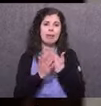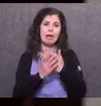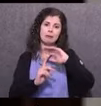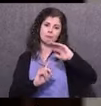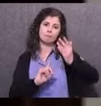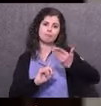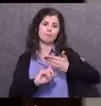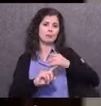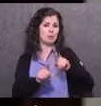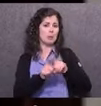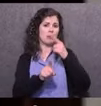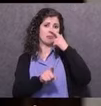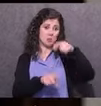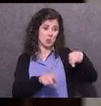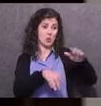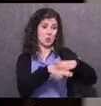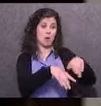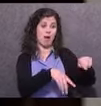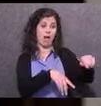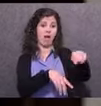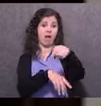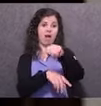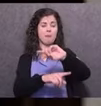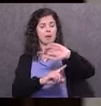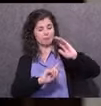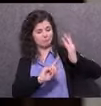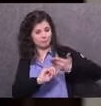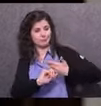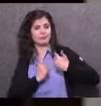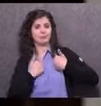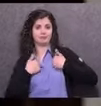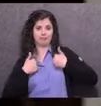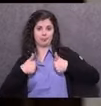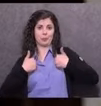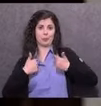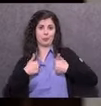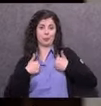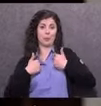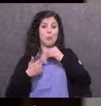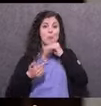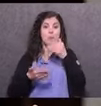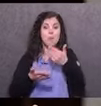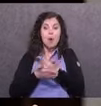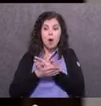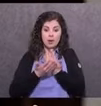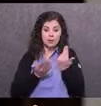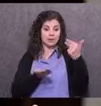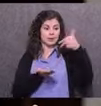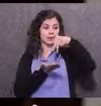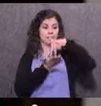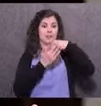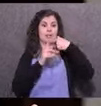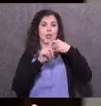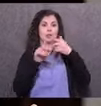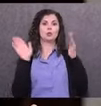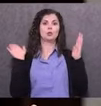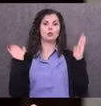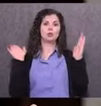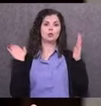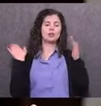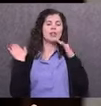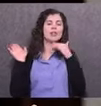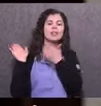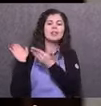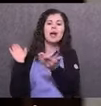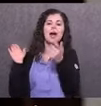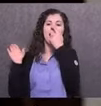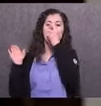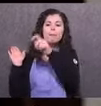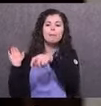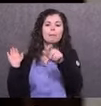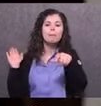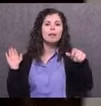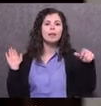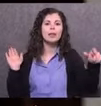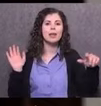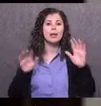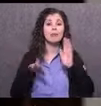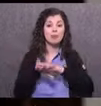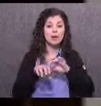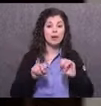culpados. A sua morte redimiu os nossos pecados. A sua